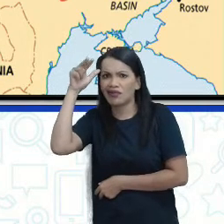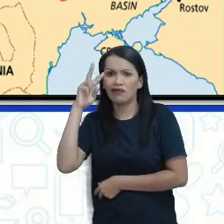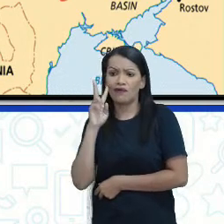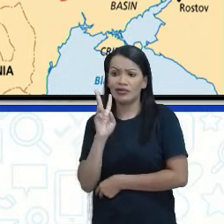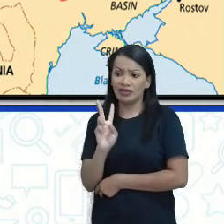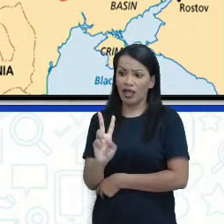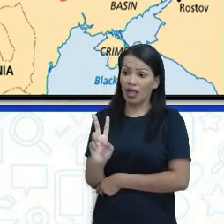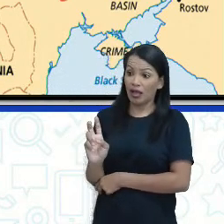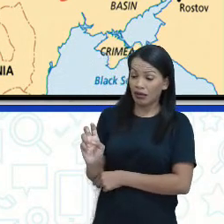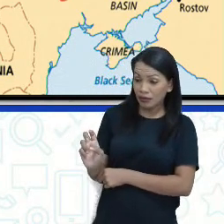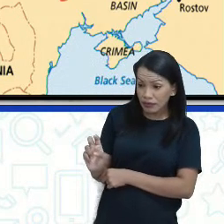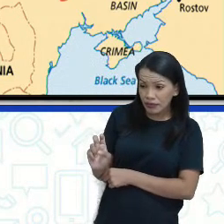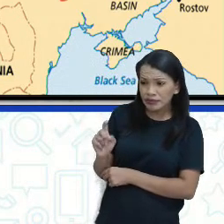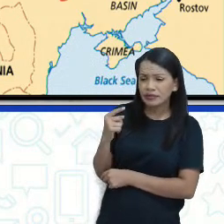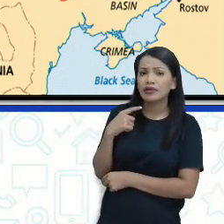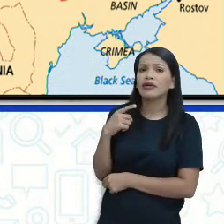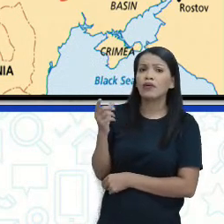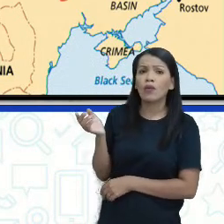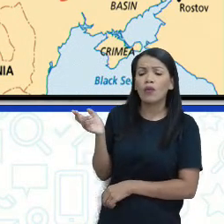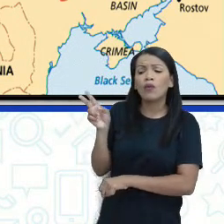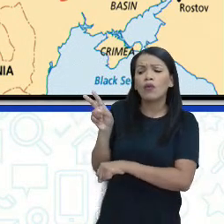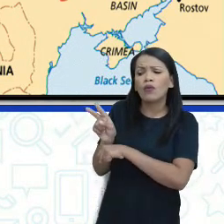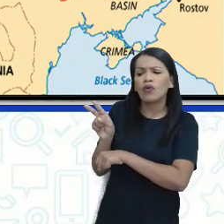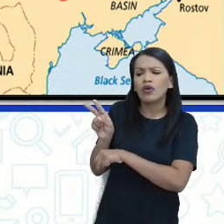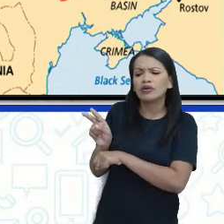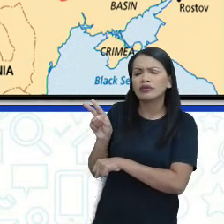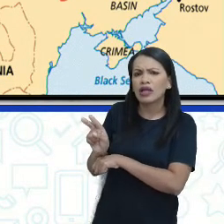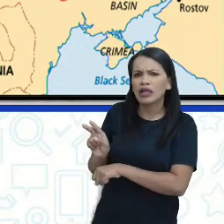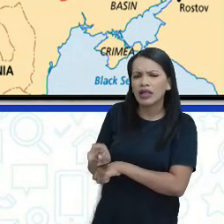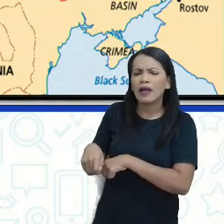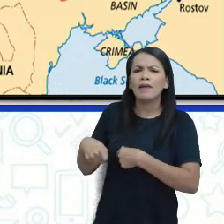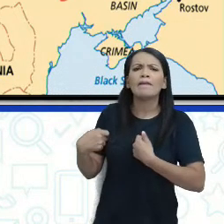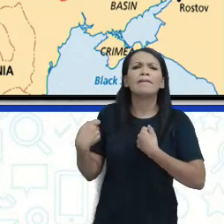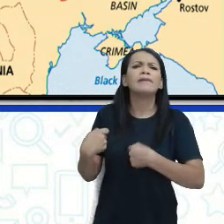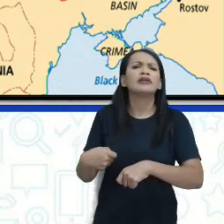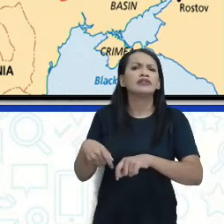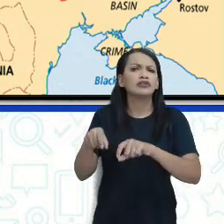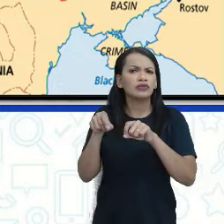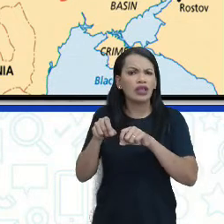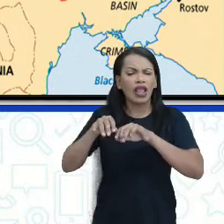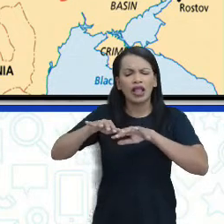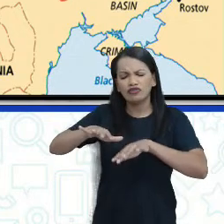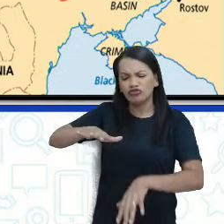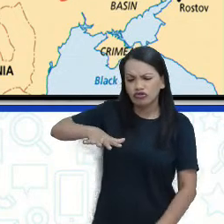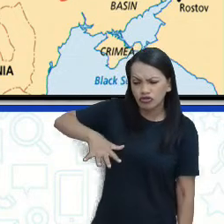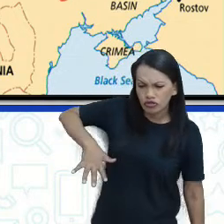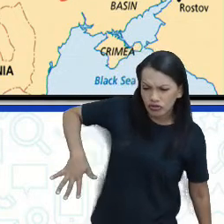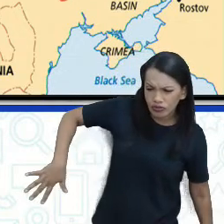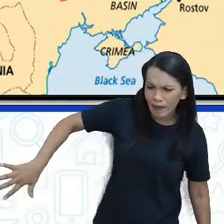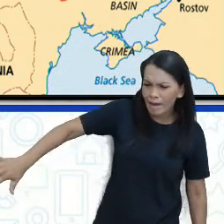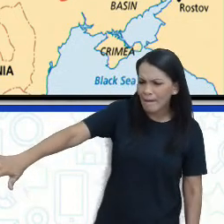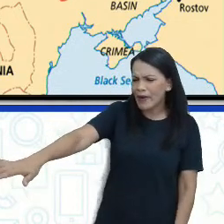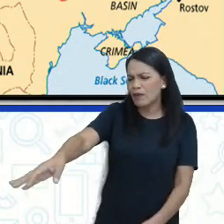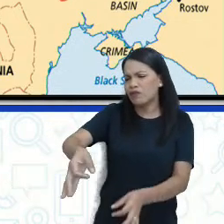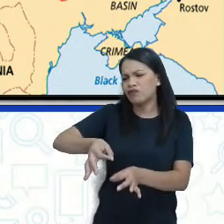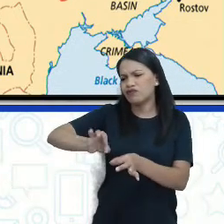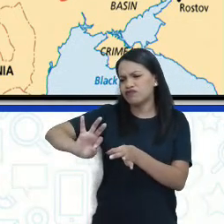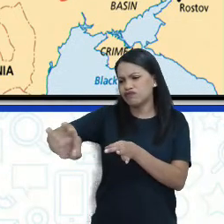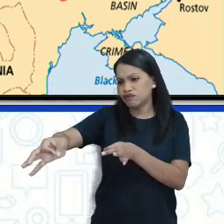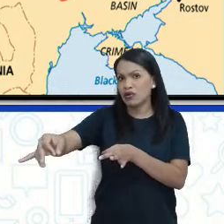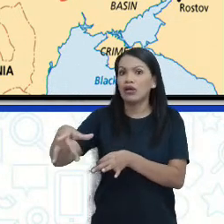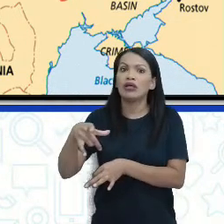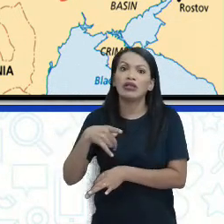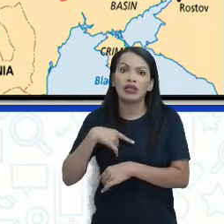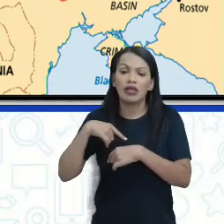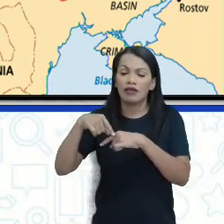você criar esses animais, você precisa de espaço, né? Então, a gente tem fazendas hoje, né, que chegam